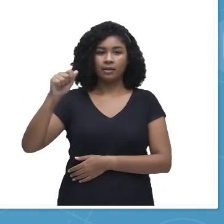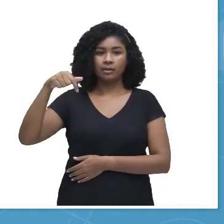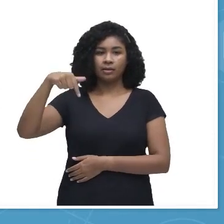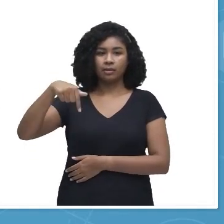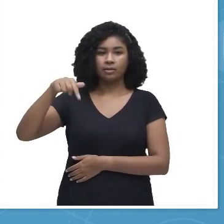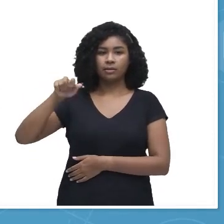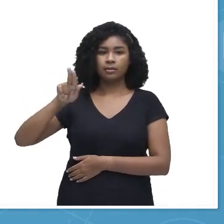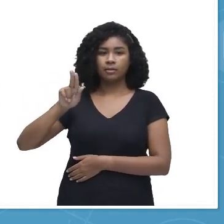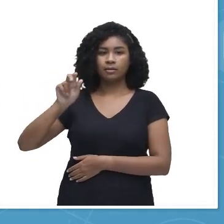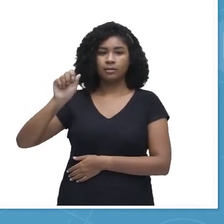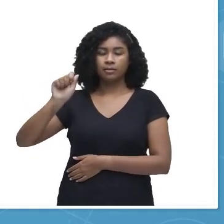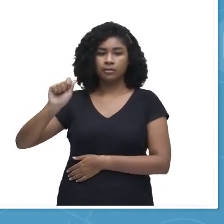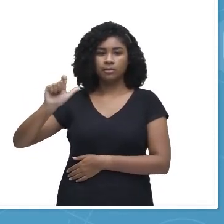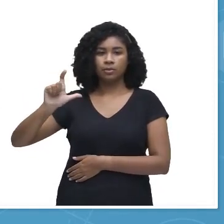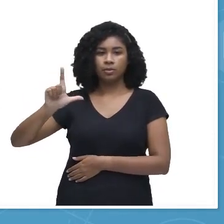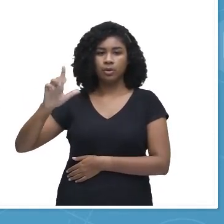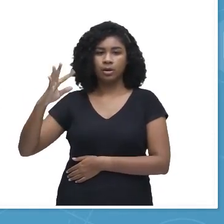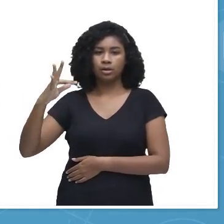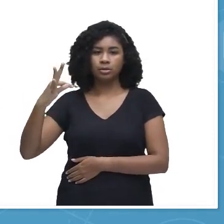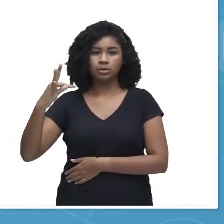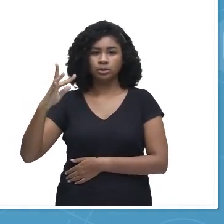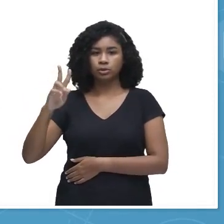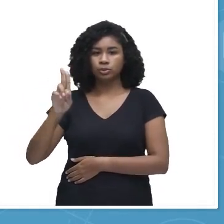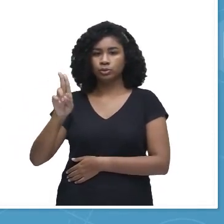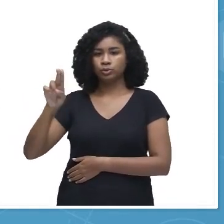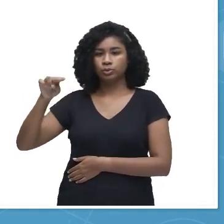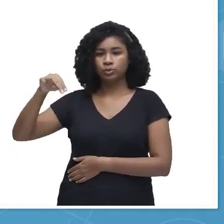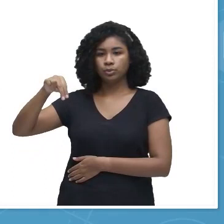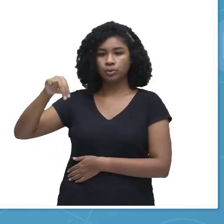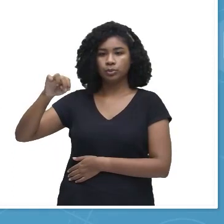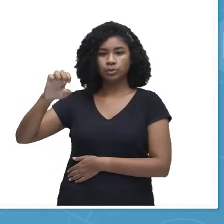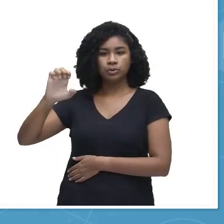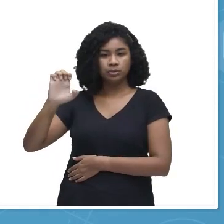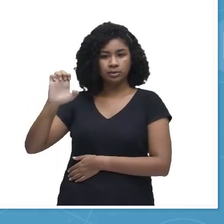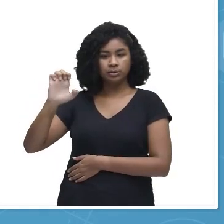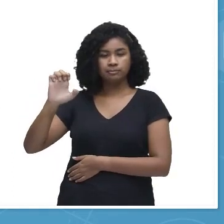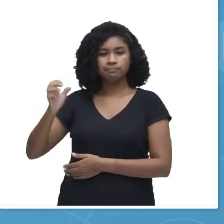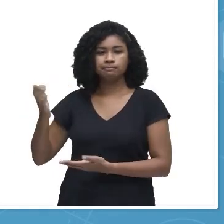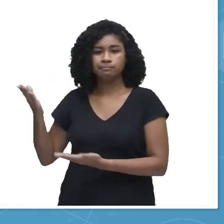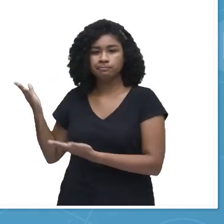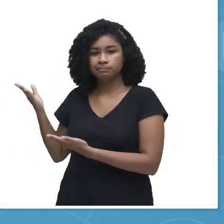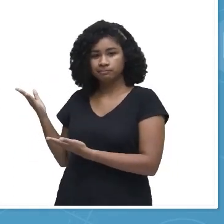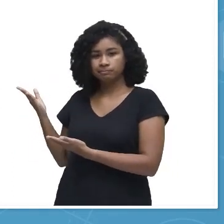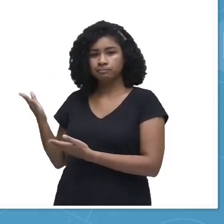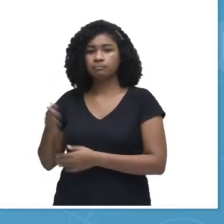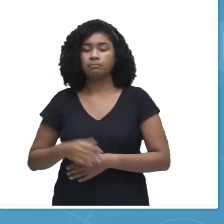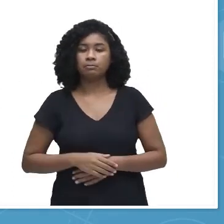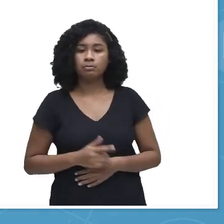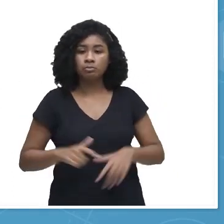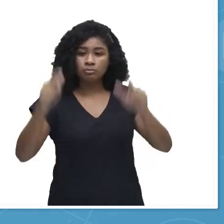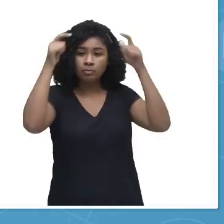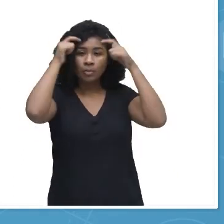que a gente vai trabalhar é uma mulher guerreira chamada Aqualtune. Aqualtune, da casa de Quinlanza, foi